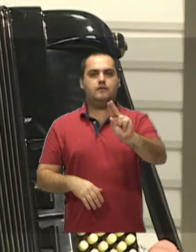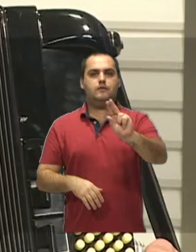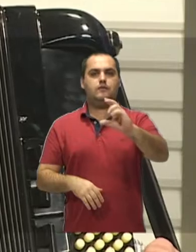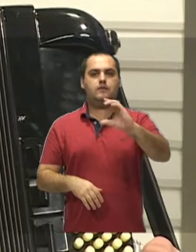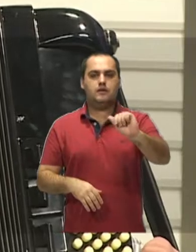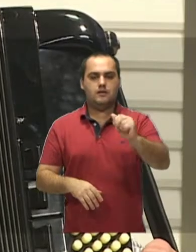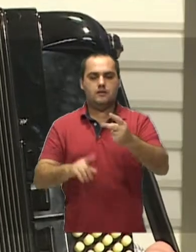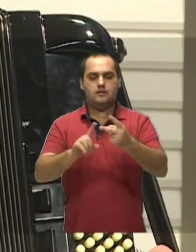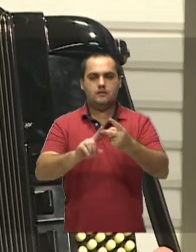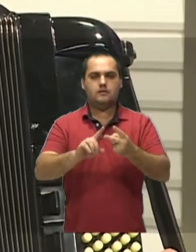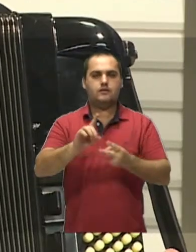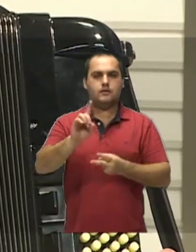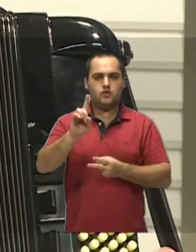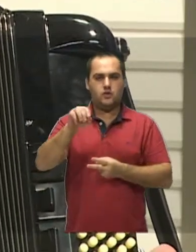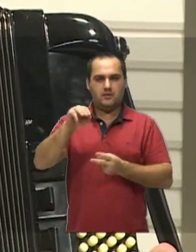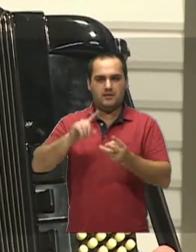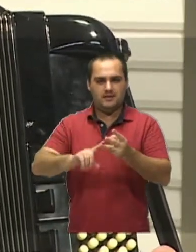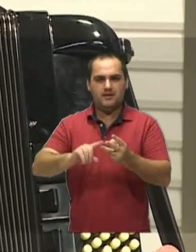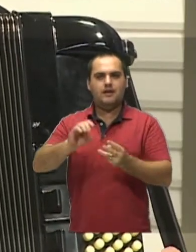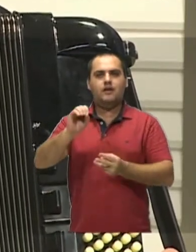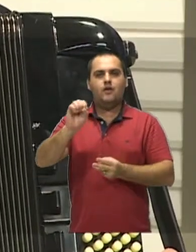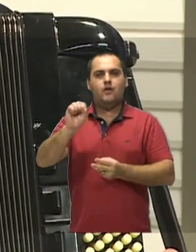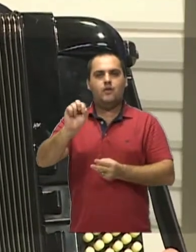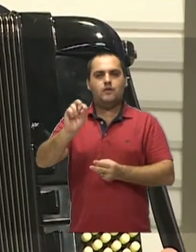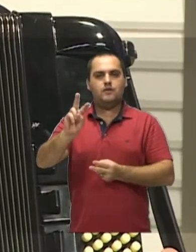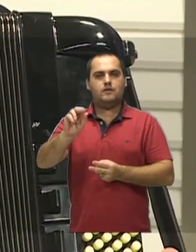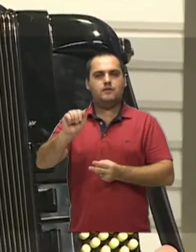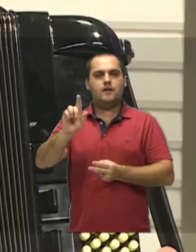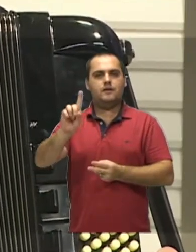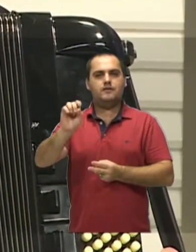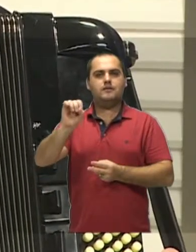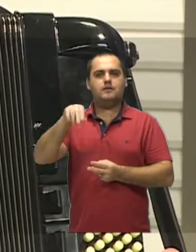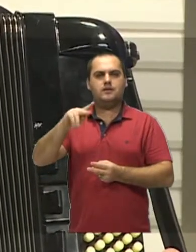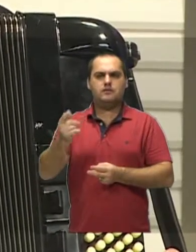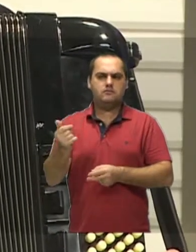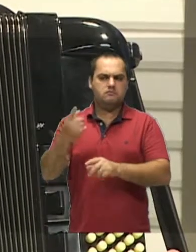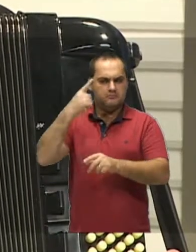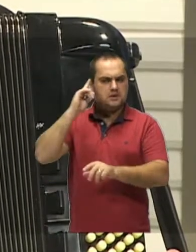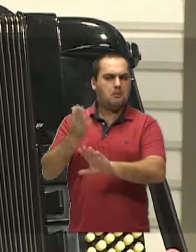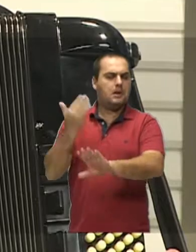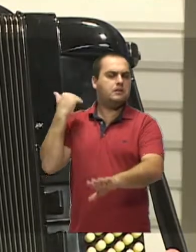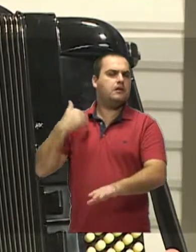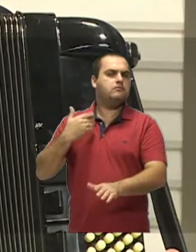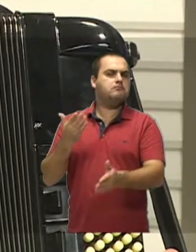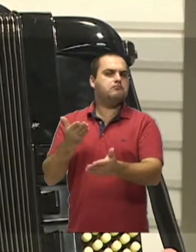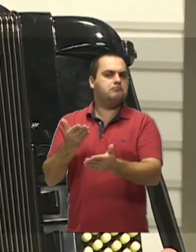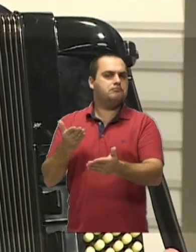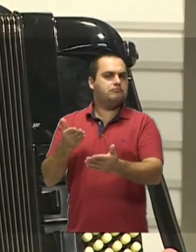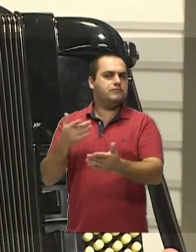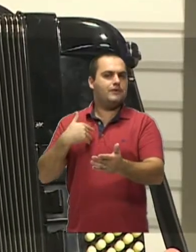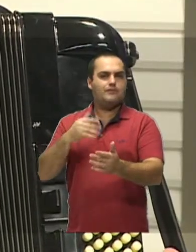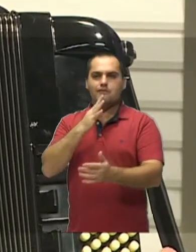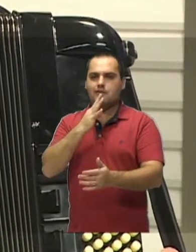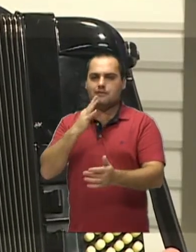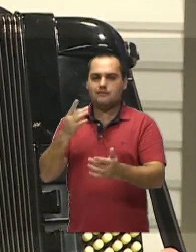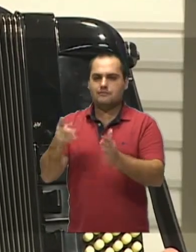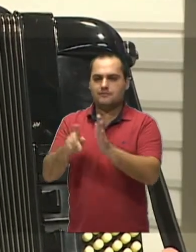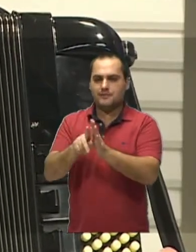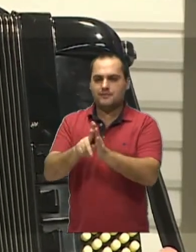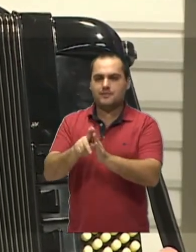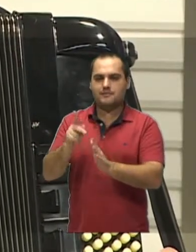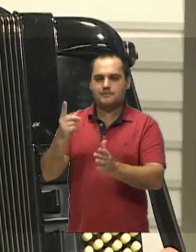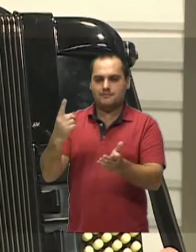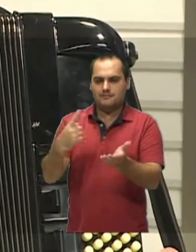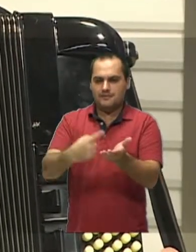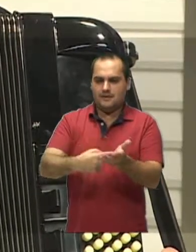e o Oswaldinho do acordeon, com quem tive também há poucos dias atrás, num evento da nossa patrocinadora, da nossa